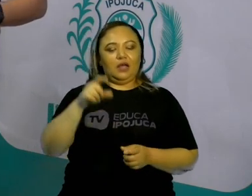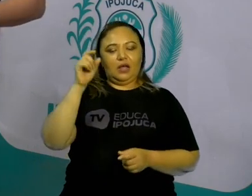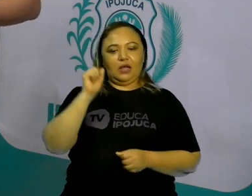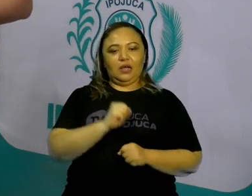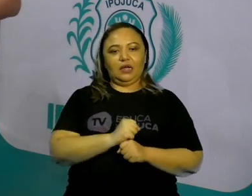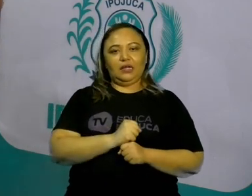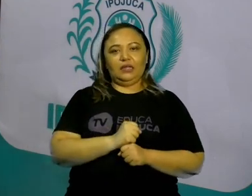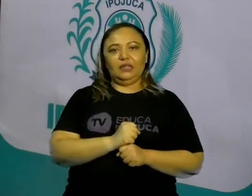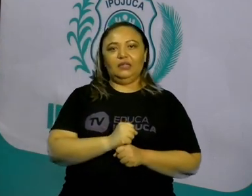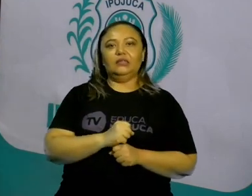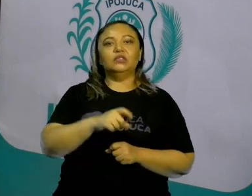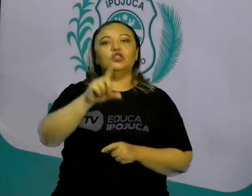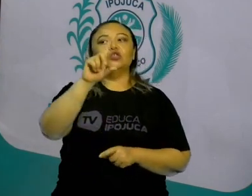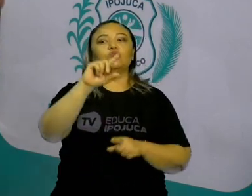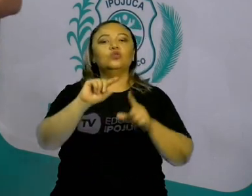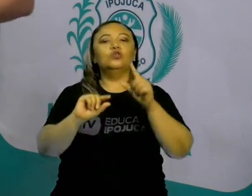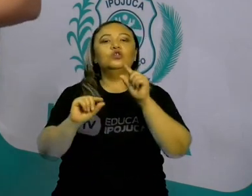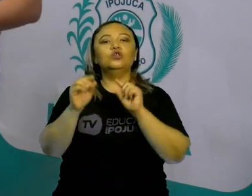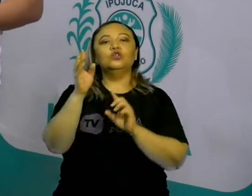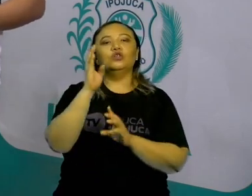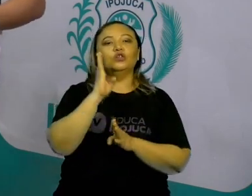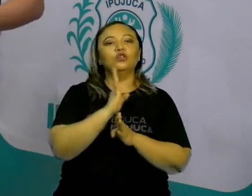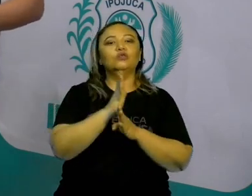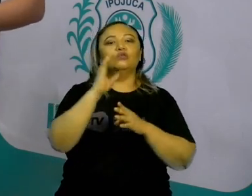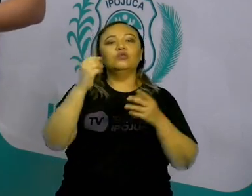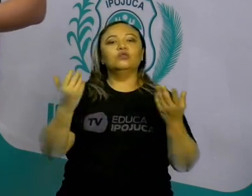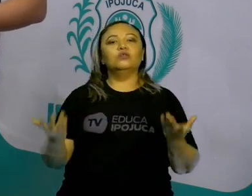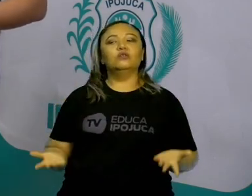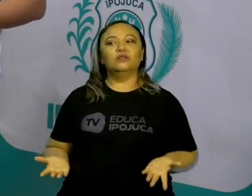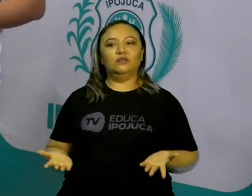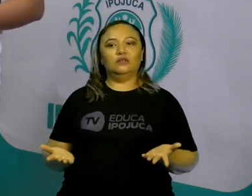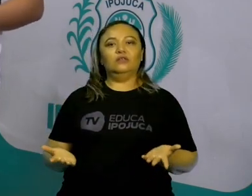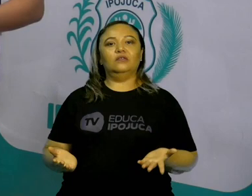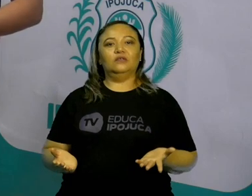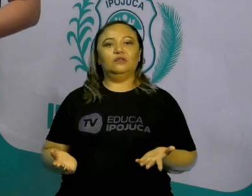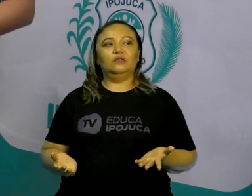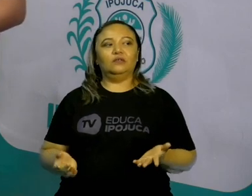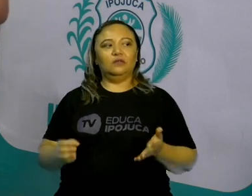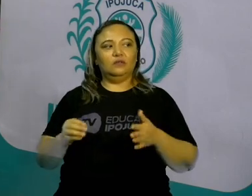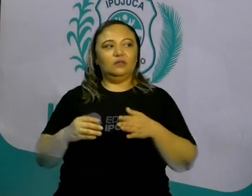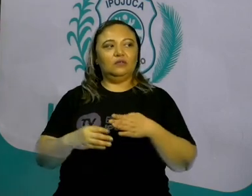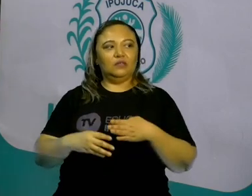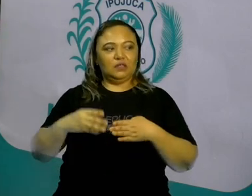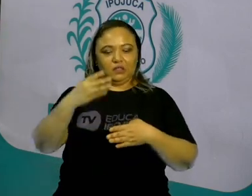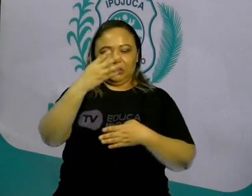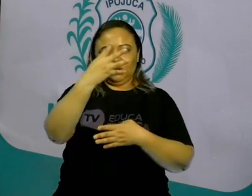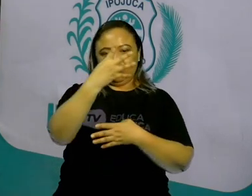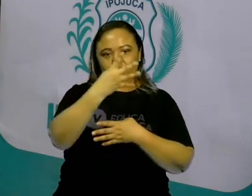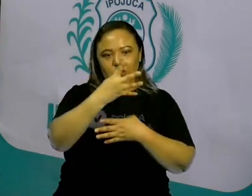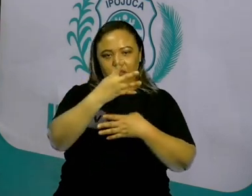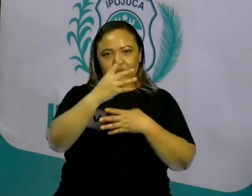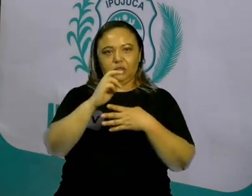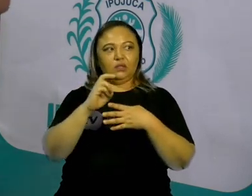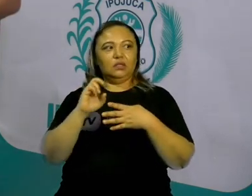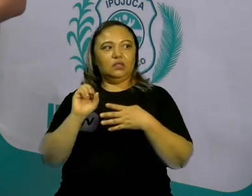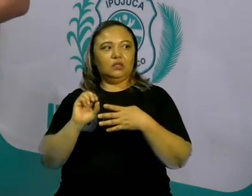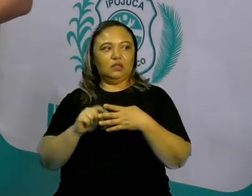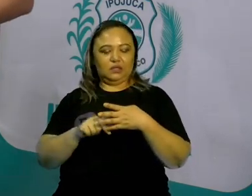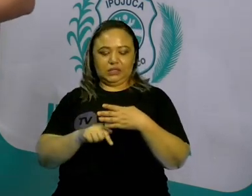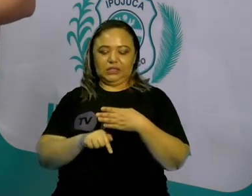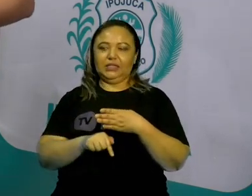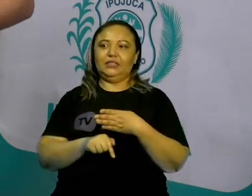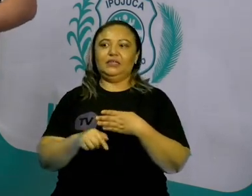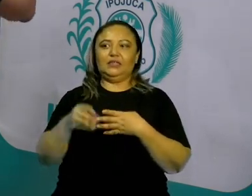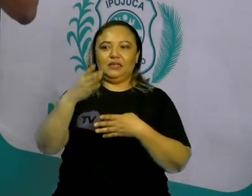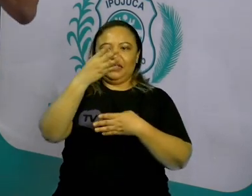agora no total desses números? 4 bananas entre